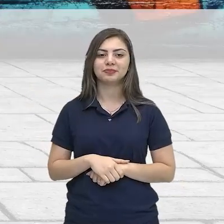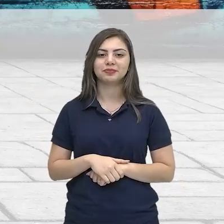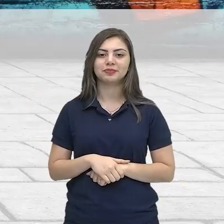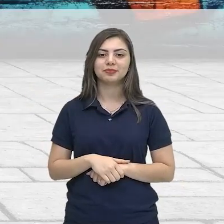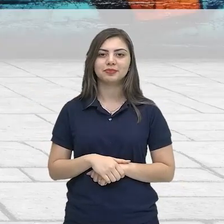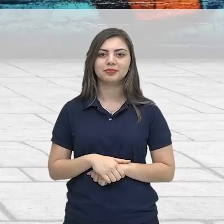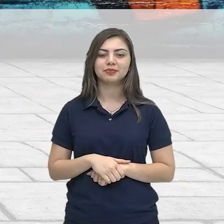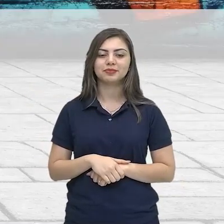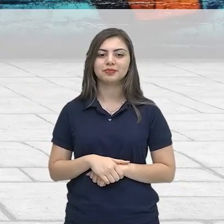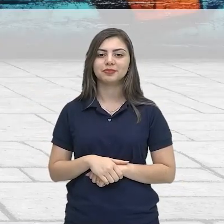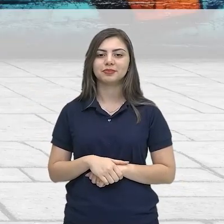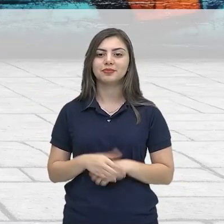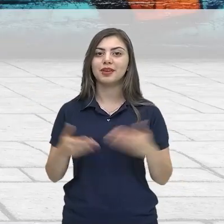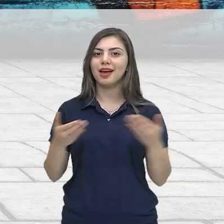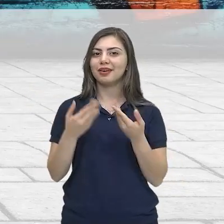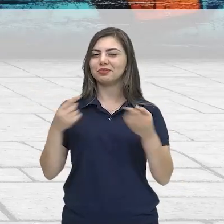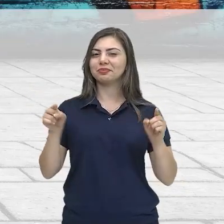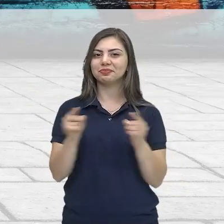Vamos de música, DJ?